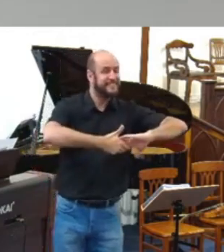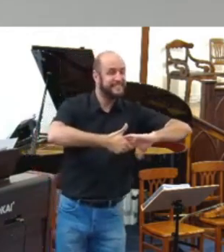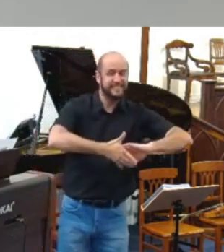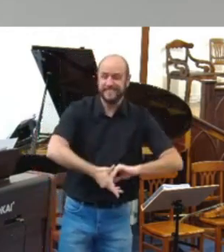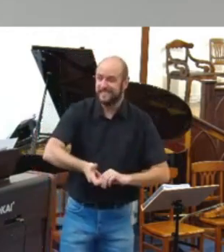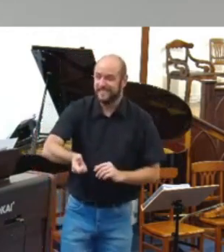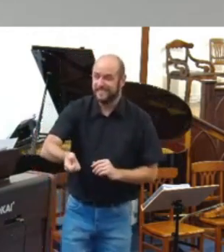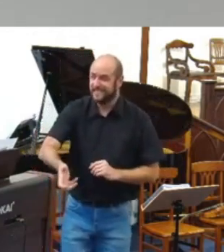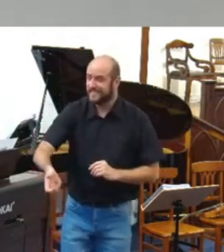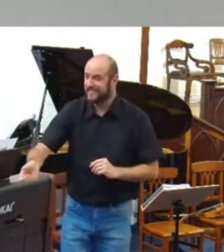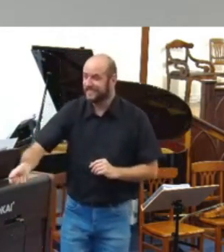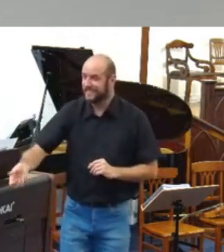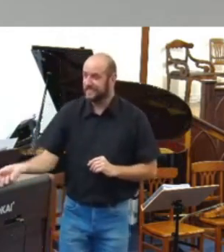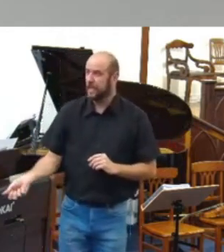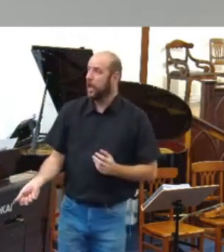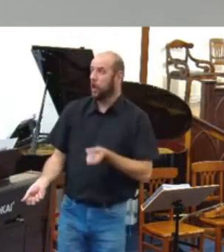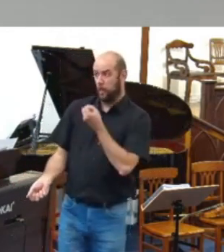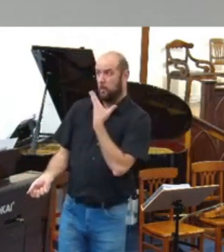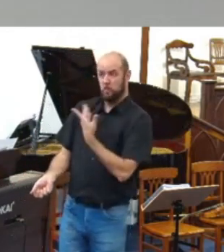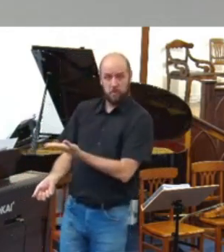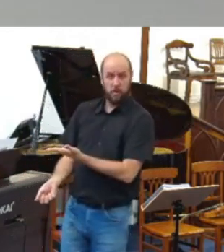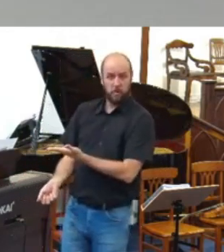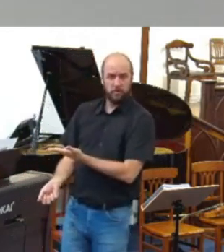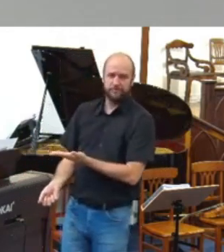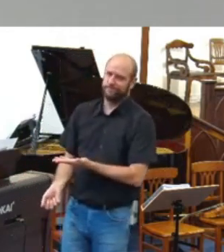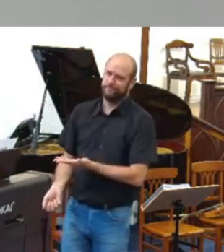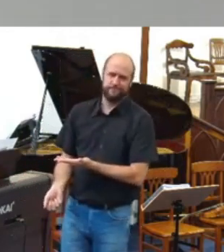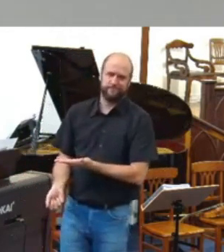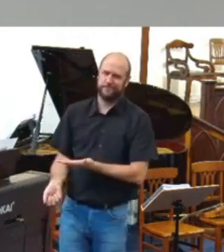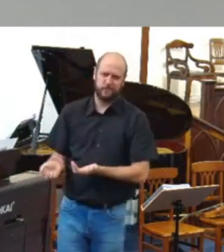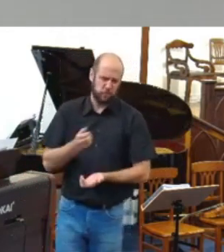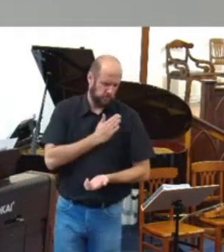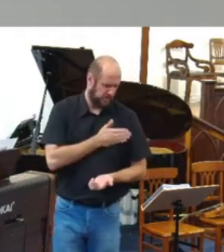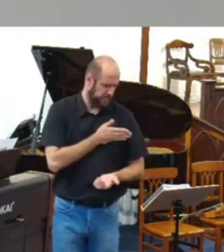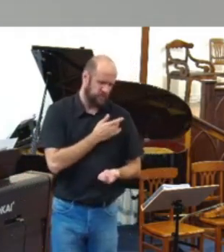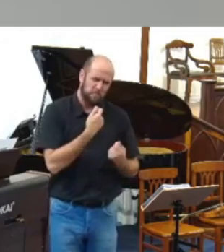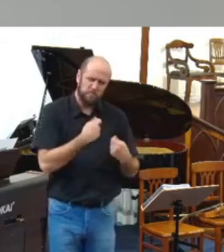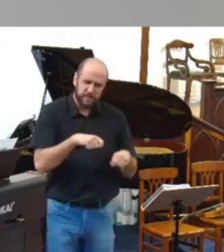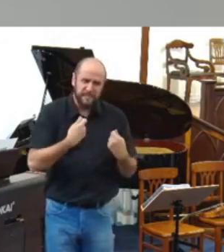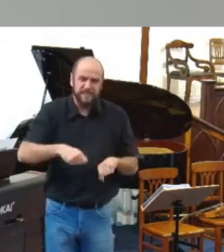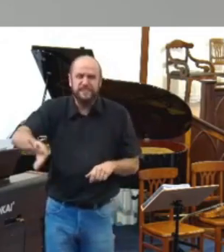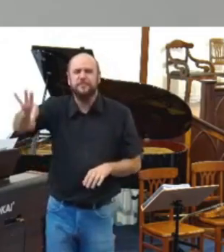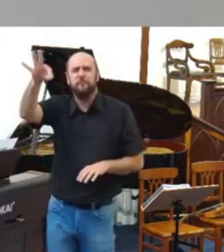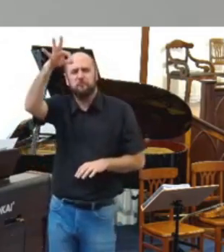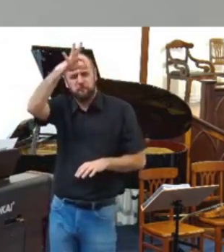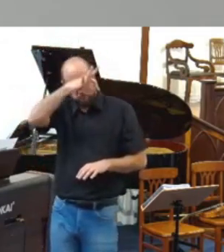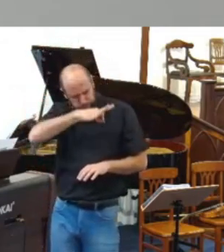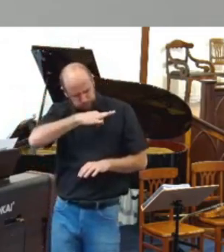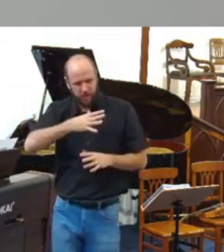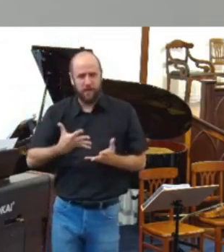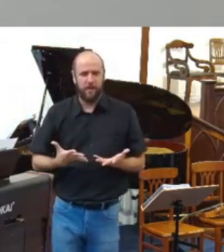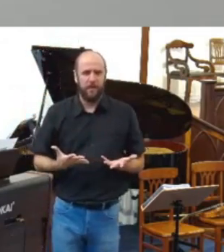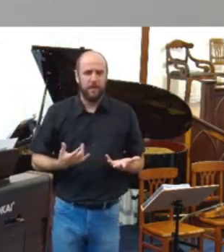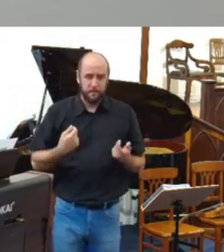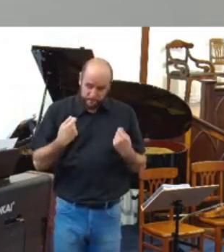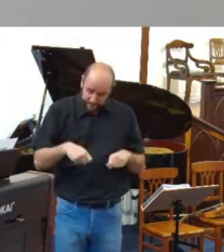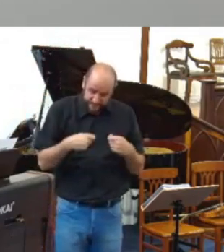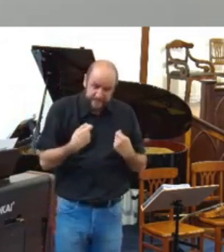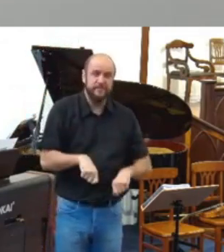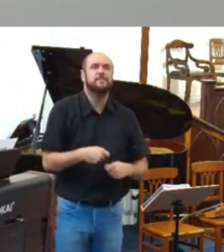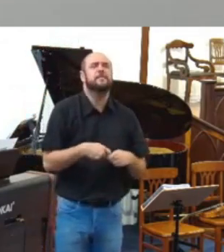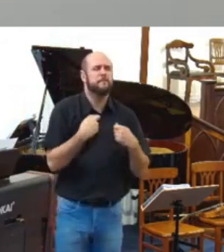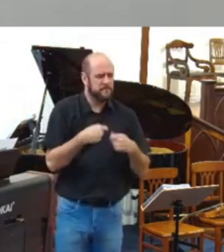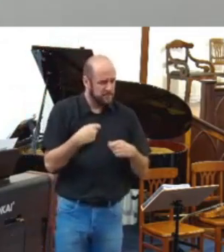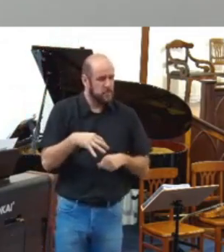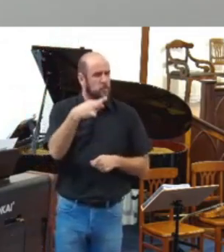Não somos, se o nosso coração não tiver este sopro. E em algum momento esse coração vai vir, em